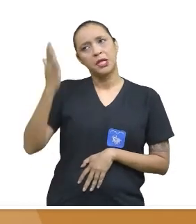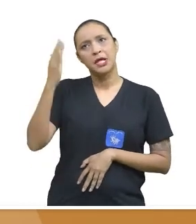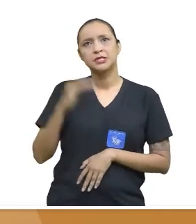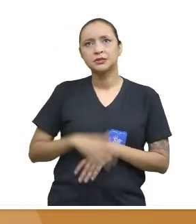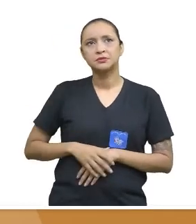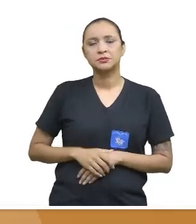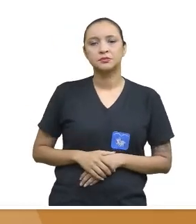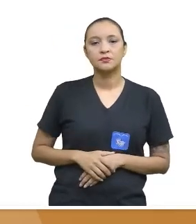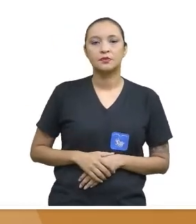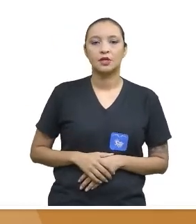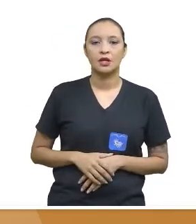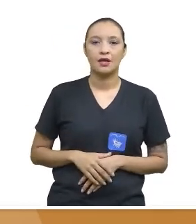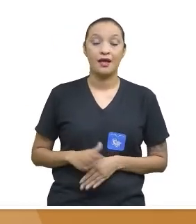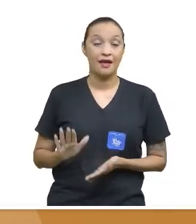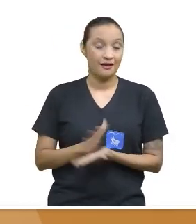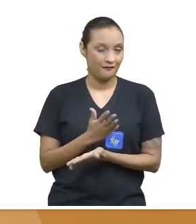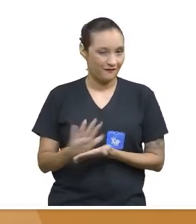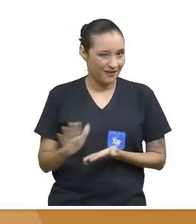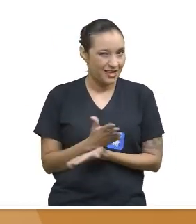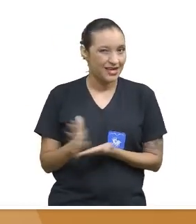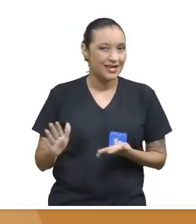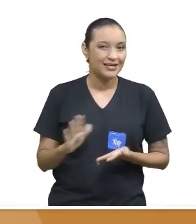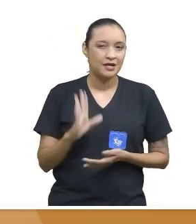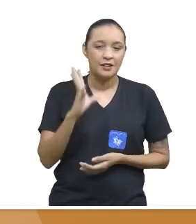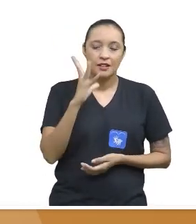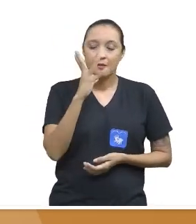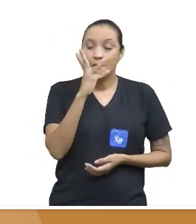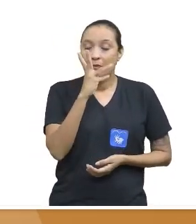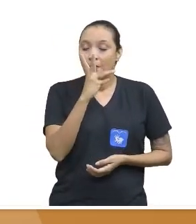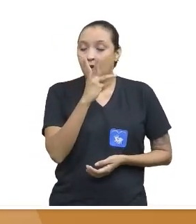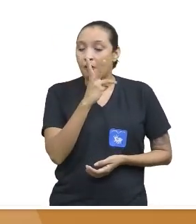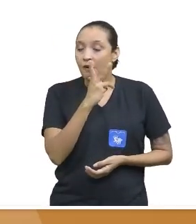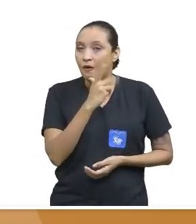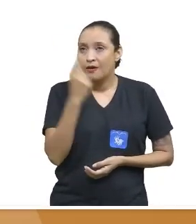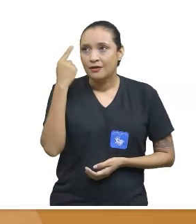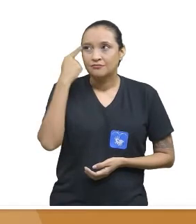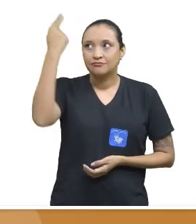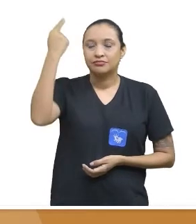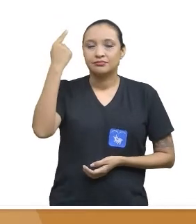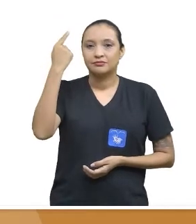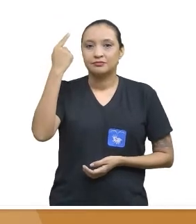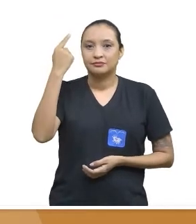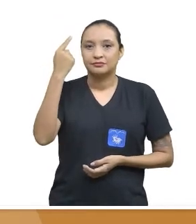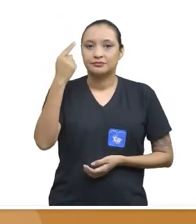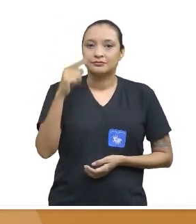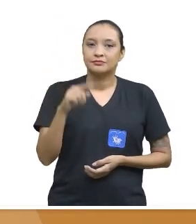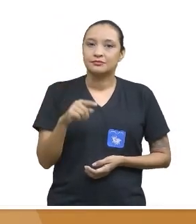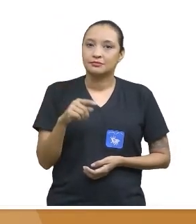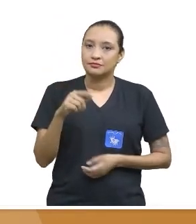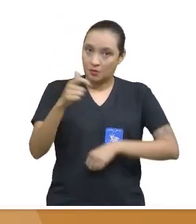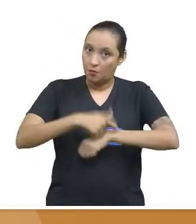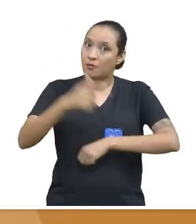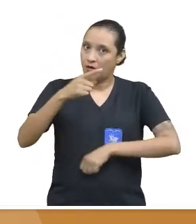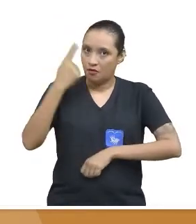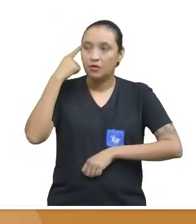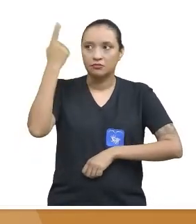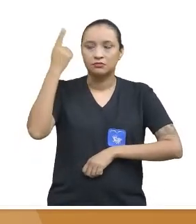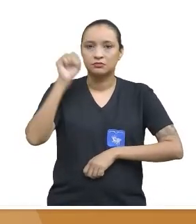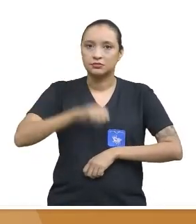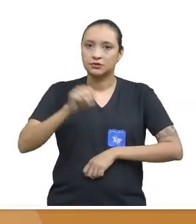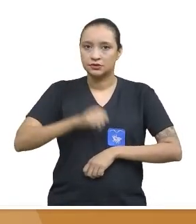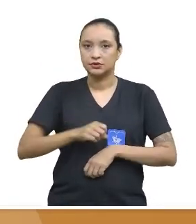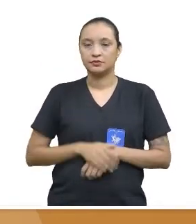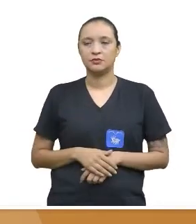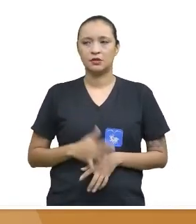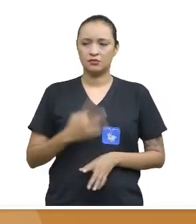demora. Eu costumo dizer que, às vezes, a grande ficha demora a cair, mas uma hora ela cai. Então, levaram, assim, uns 2